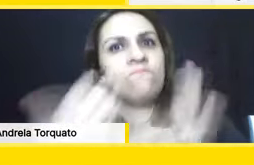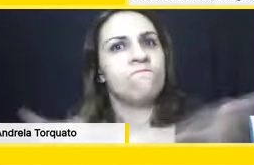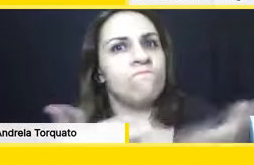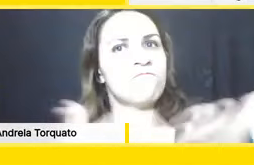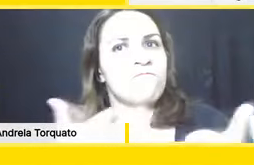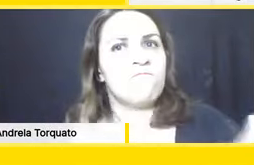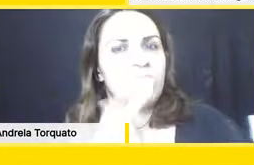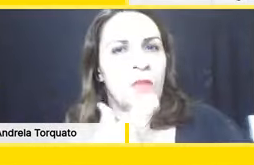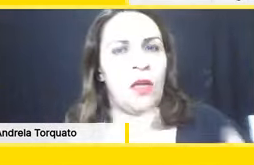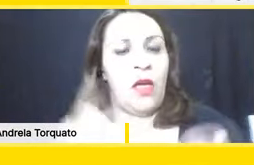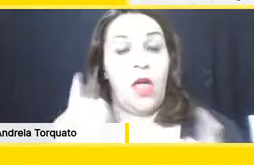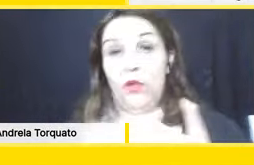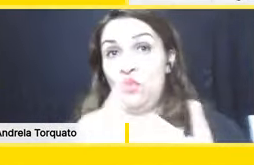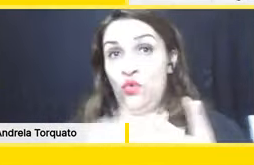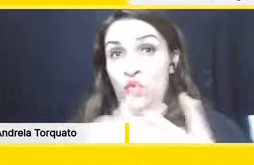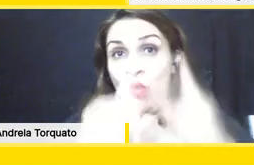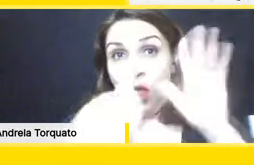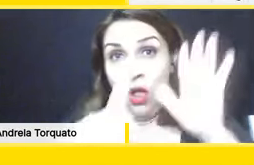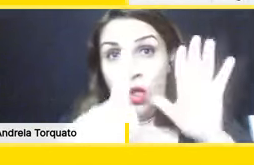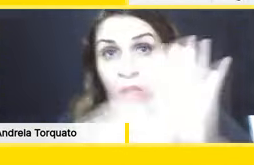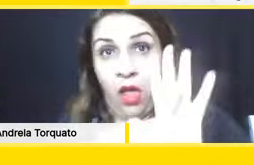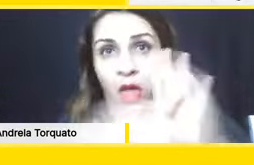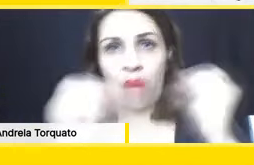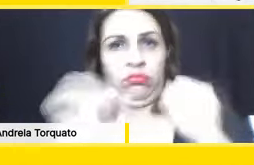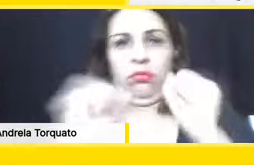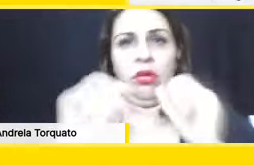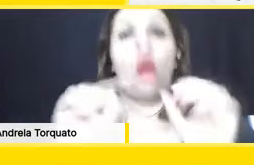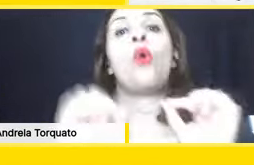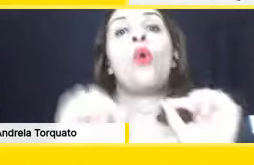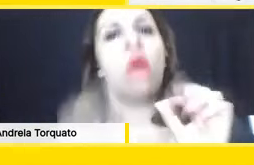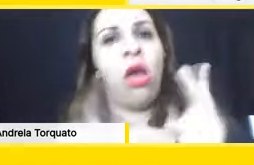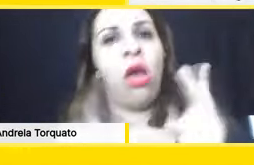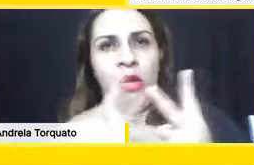lei, em relação à pessoa com epilepsia, é a Lei